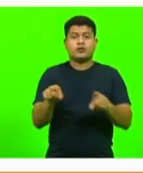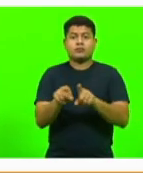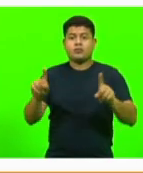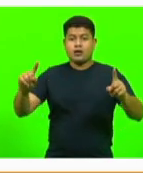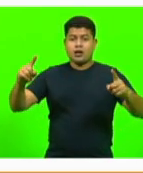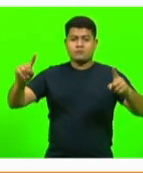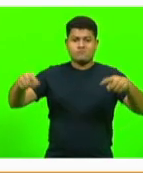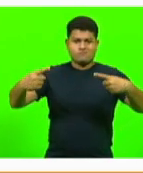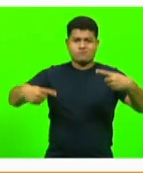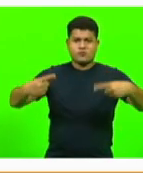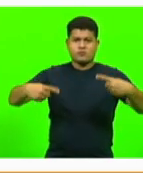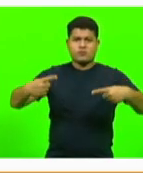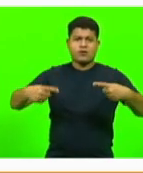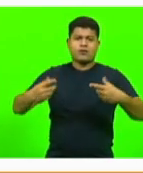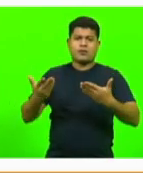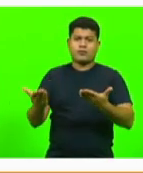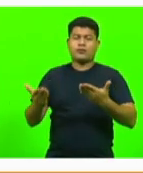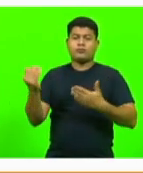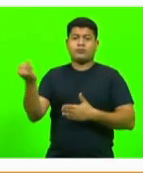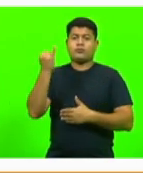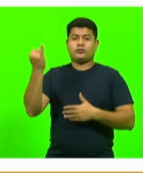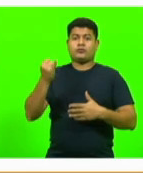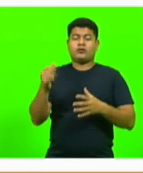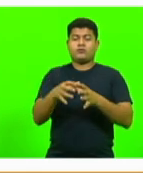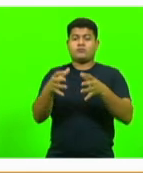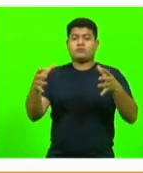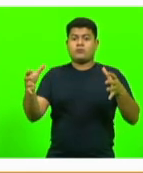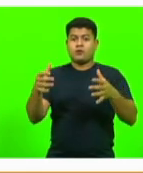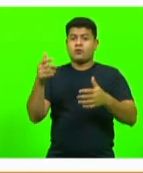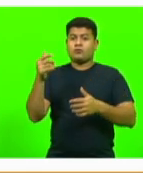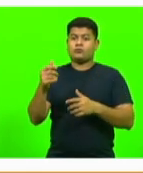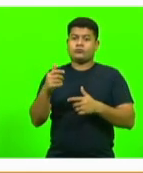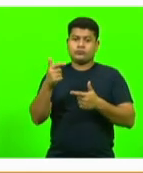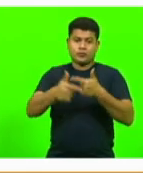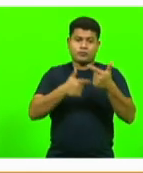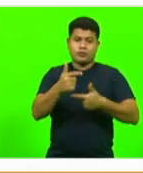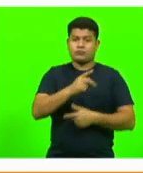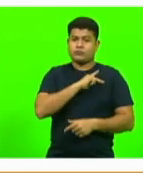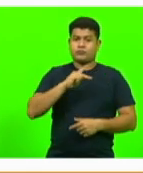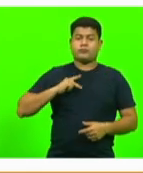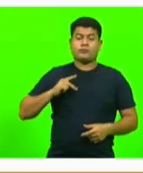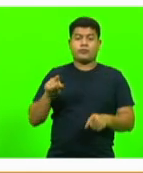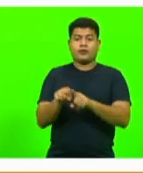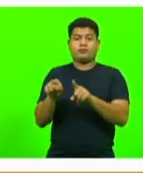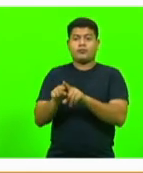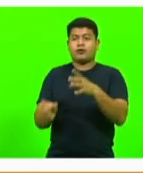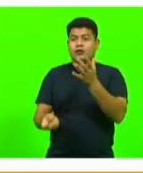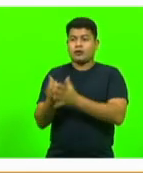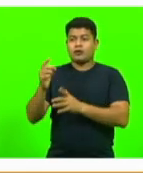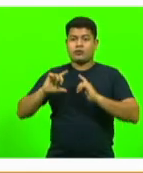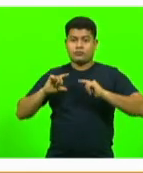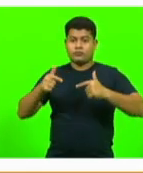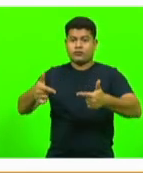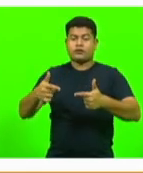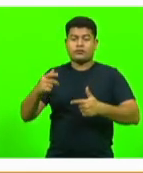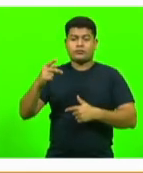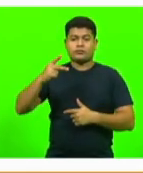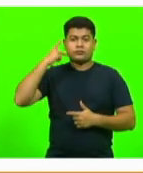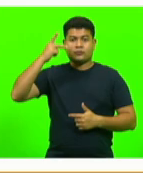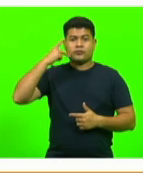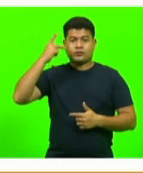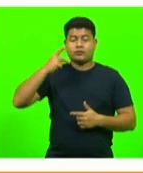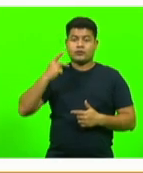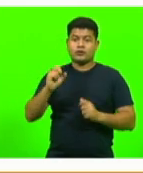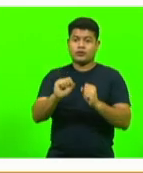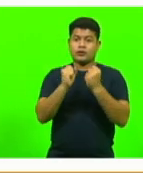sobre a importância do serviço público e aí a gente talvez formar uma frente parlamentar em defesa do serviço público em Santa Catarina aqui na